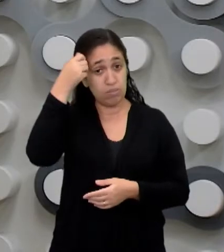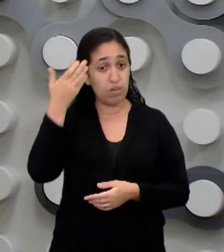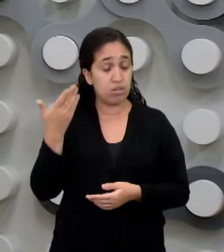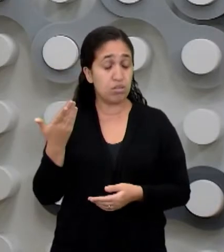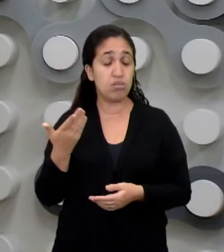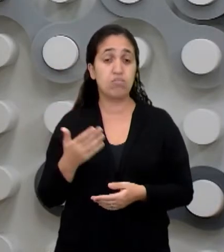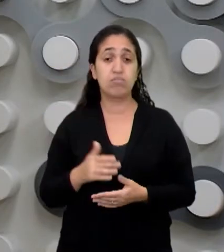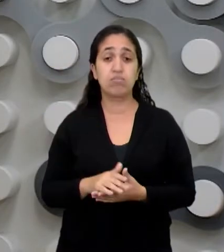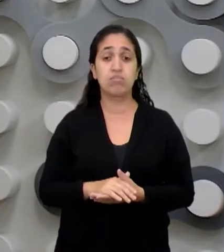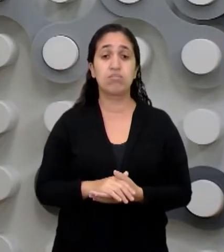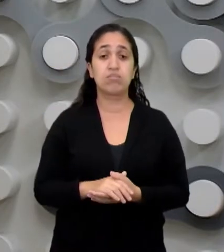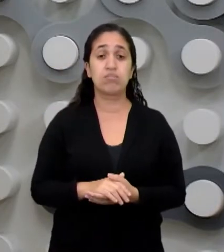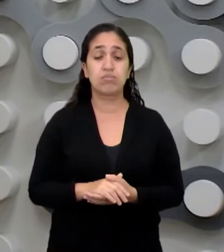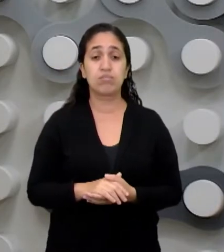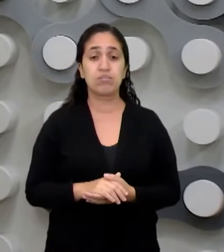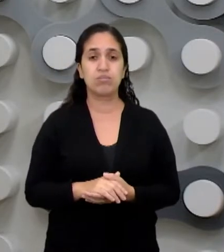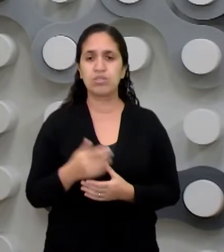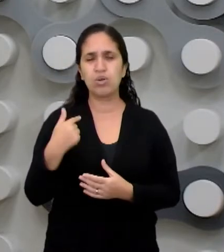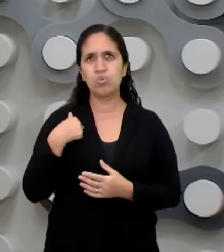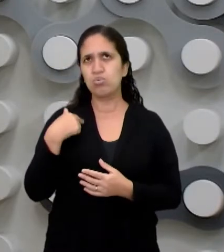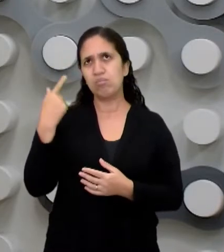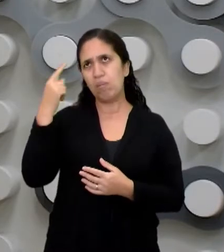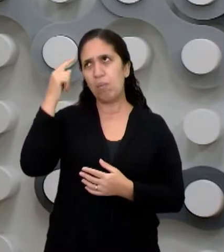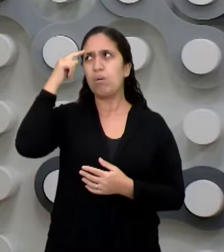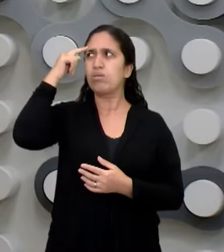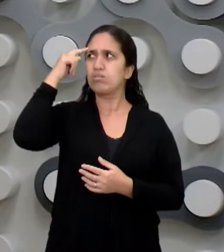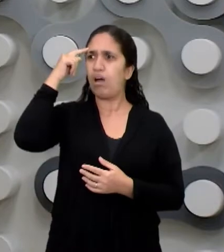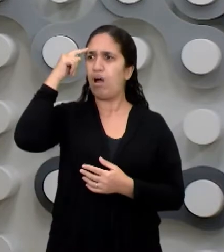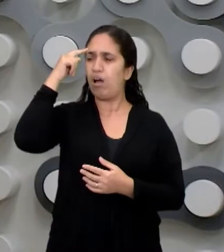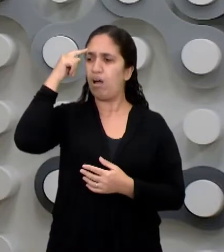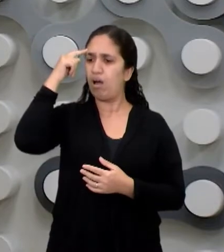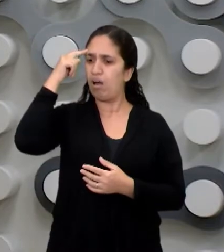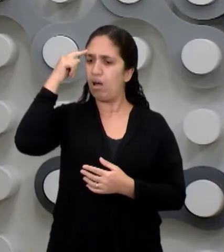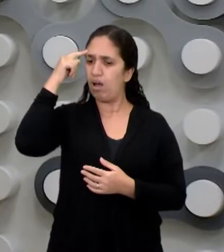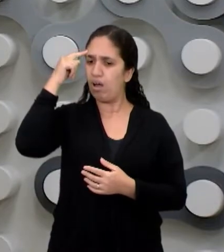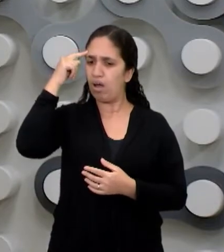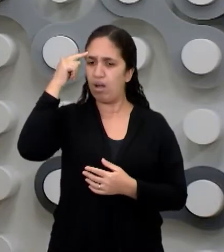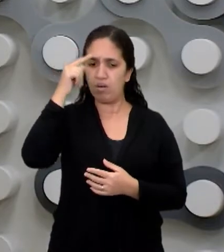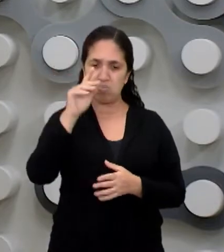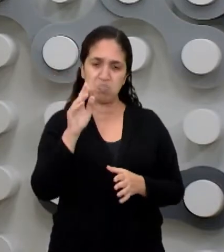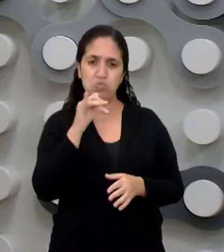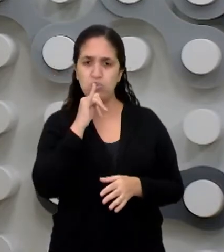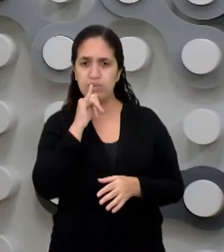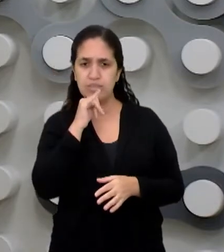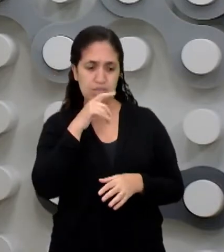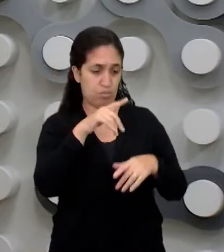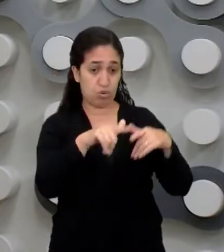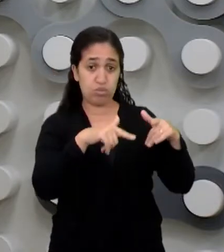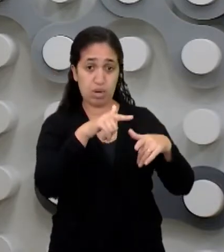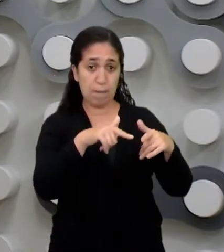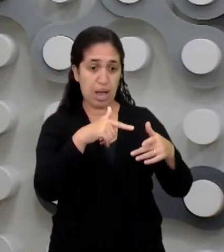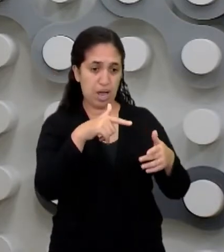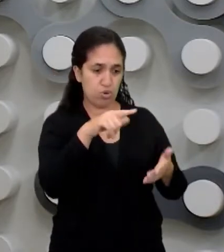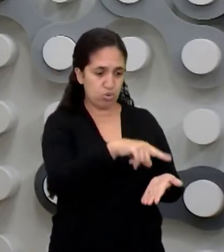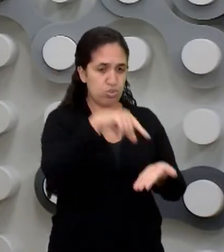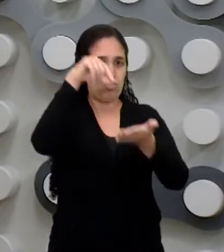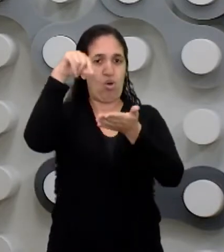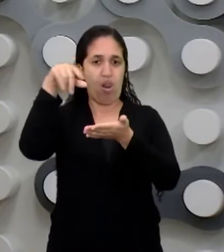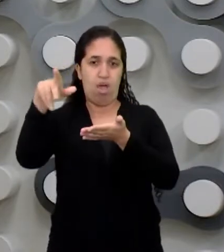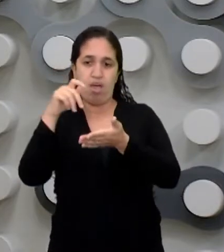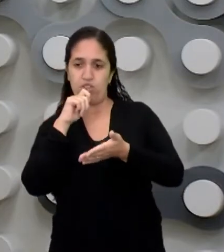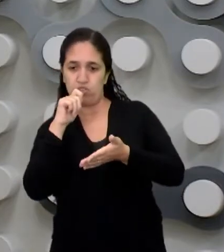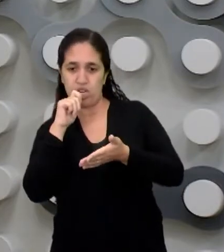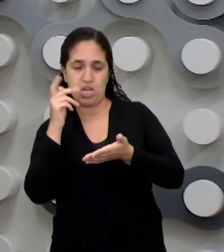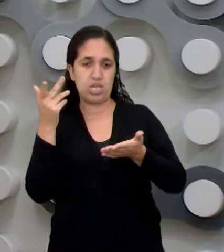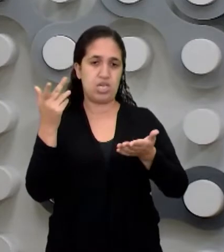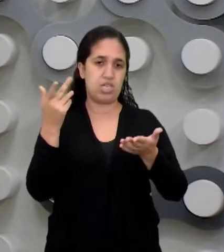negra, eu nunca parei para pensar nessa forma. O fato de alguém ser promovido para ser um jornalista ou para ser um técnico